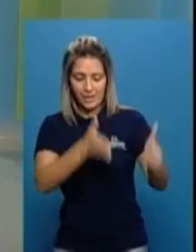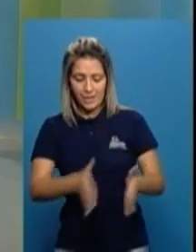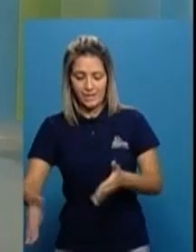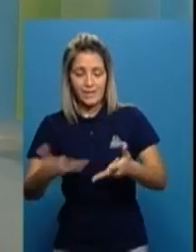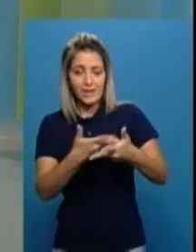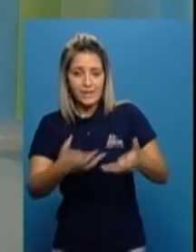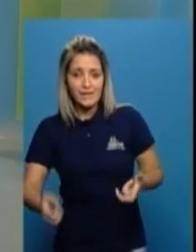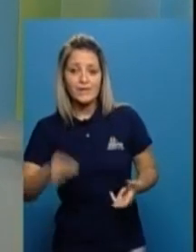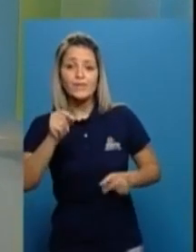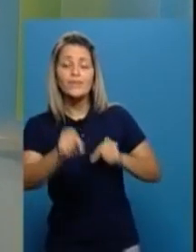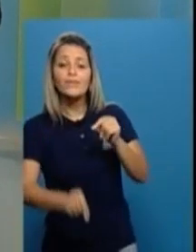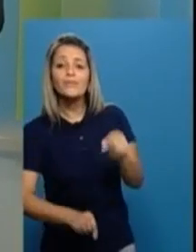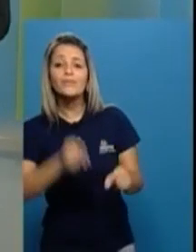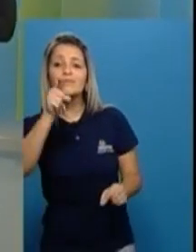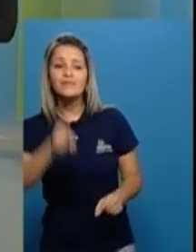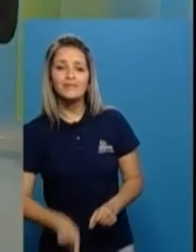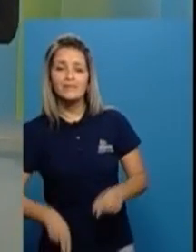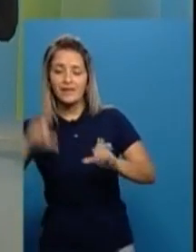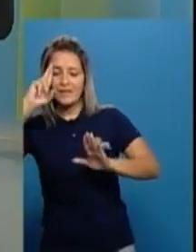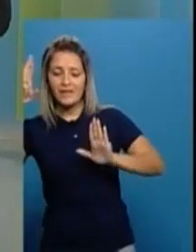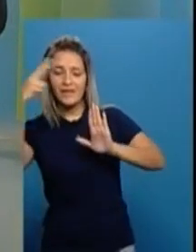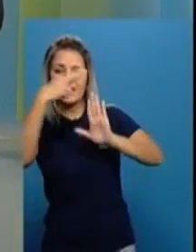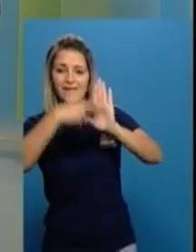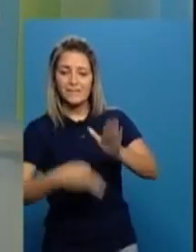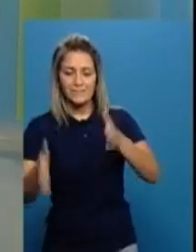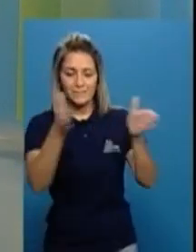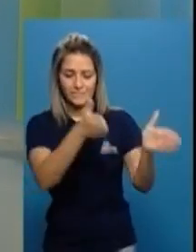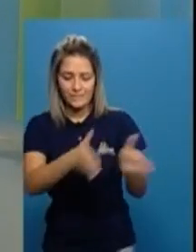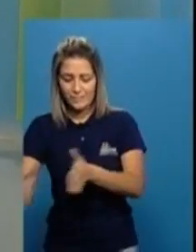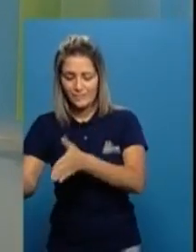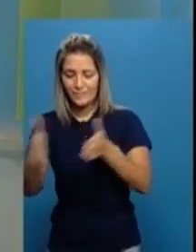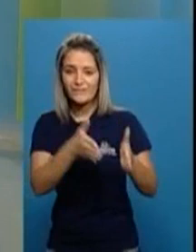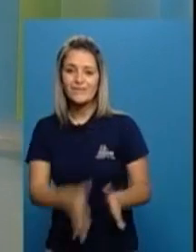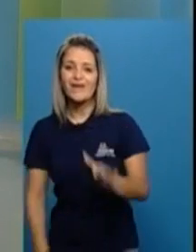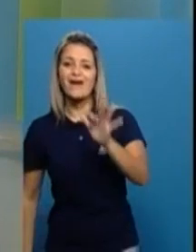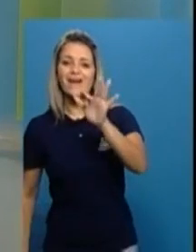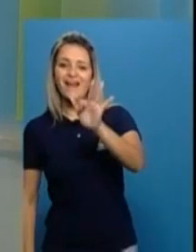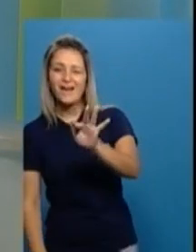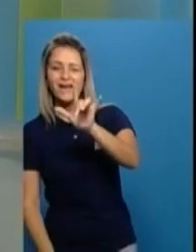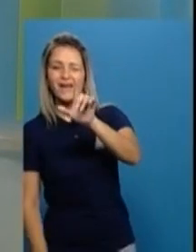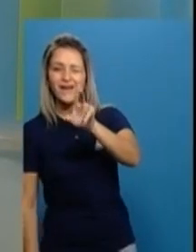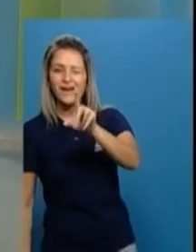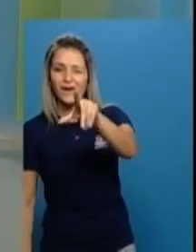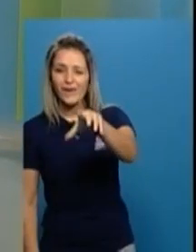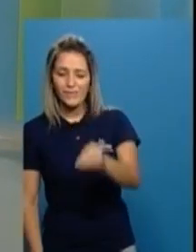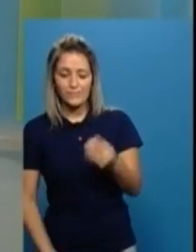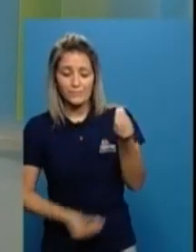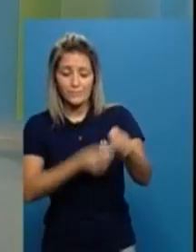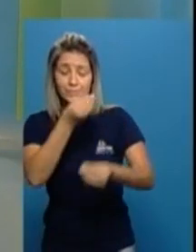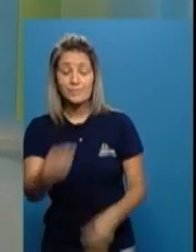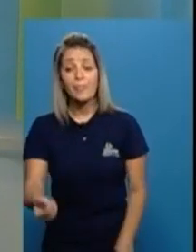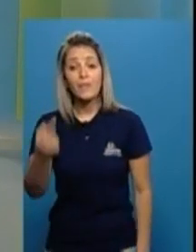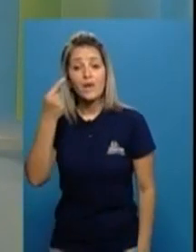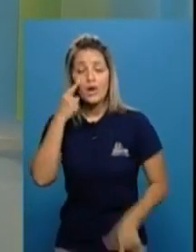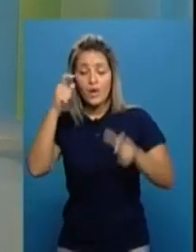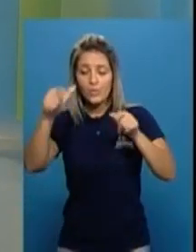dos princípios chamado de obediência ao fluxo de operações, onde as disposições da área e local